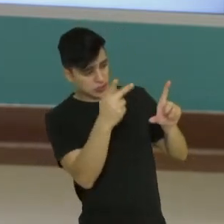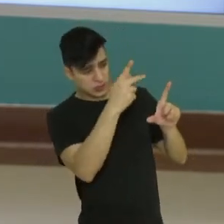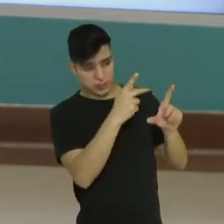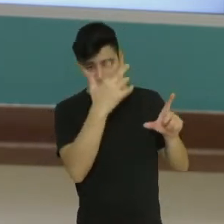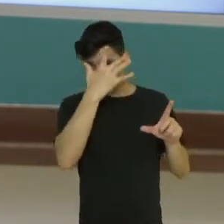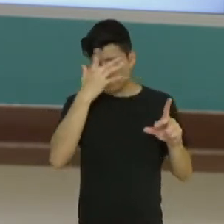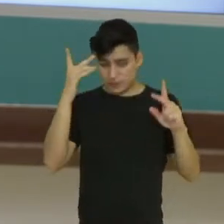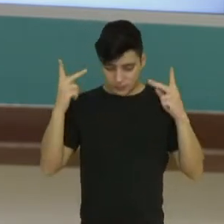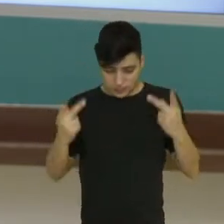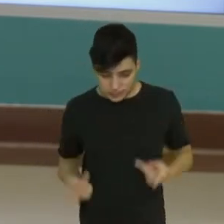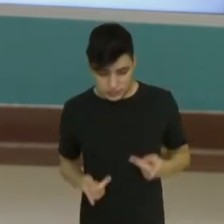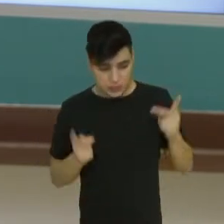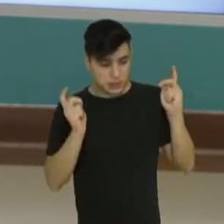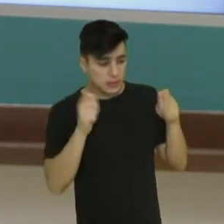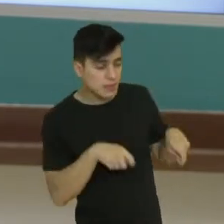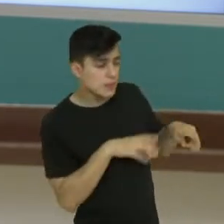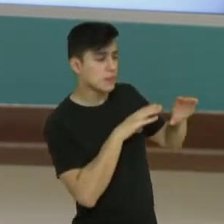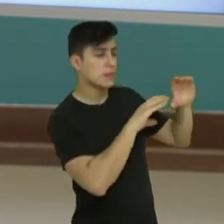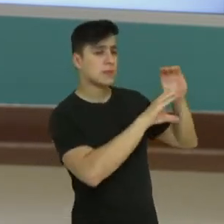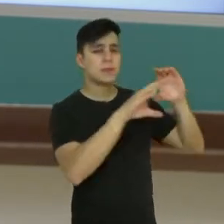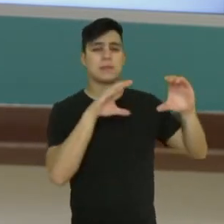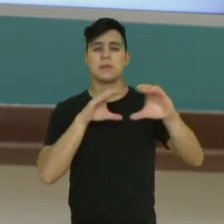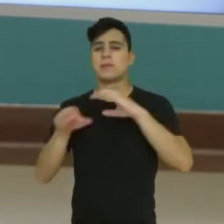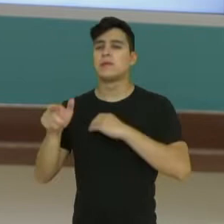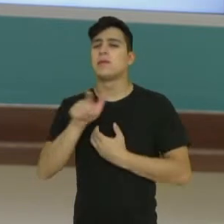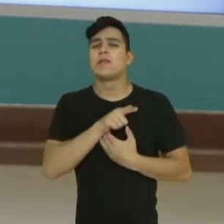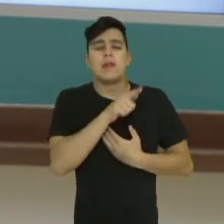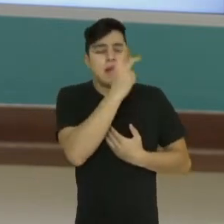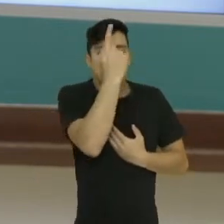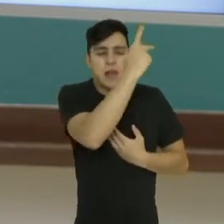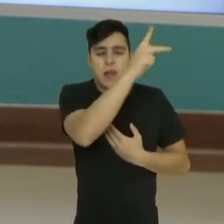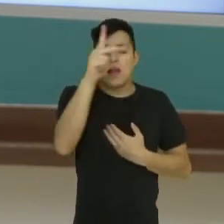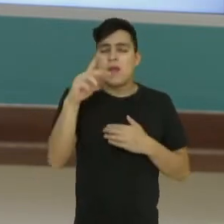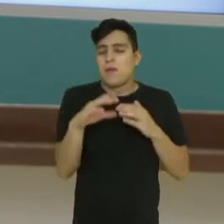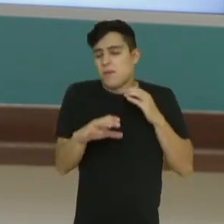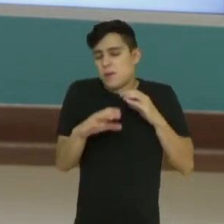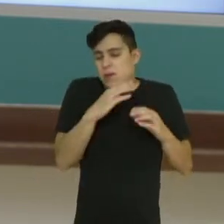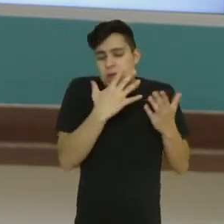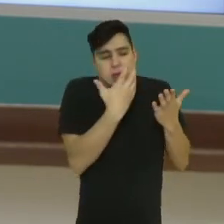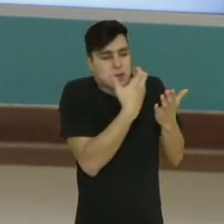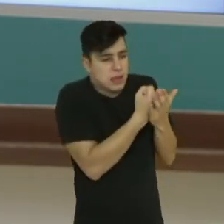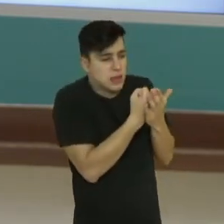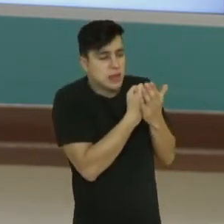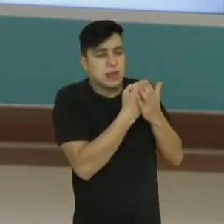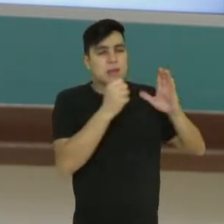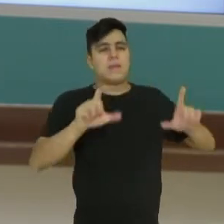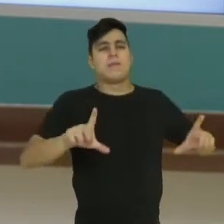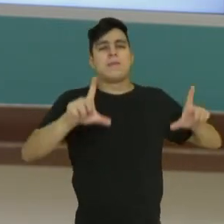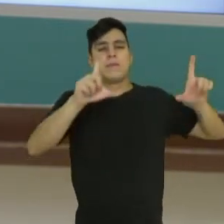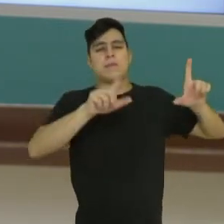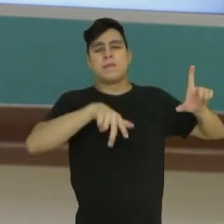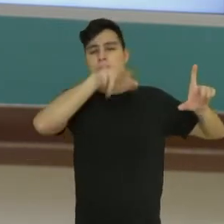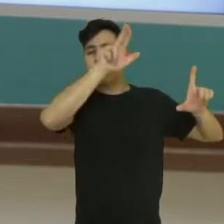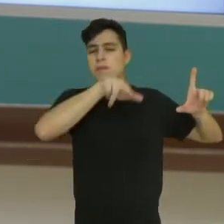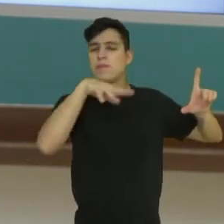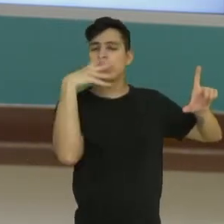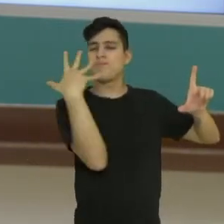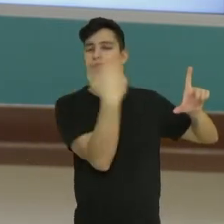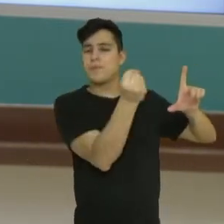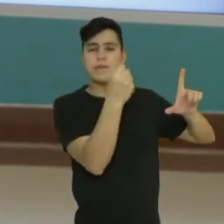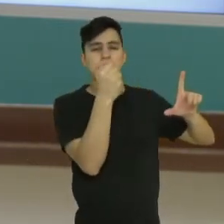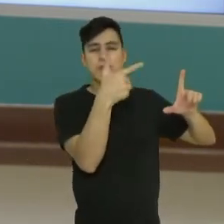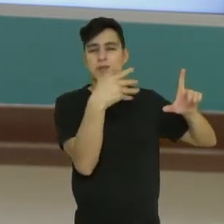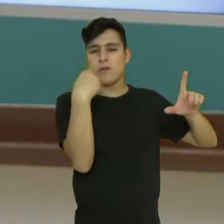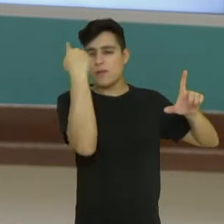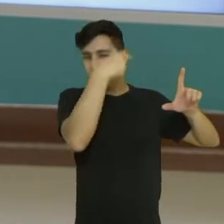homens antigos eles podiam se comunicar e tinha uma forma de comunicação que estava ali, na parede, 24 horas por dia. Então, dessa forma, existia uma